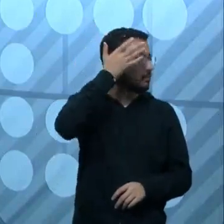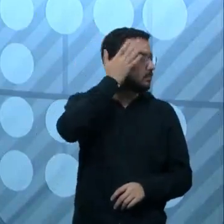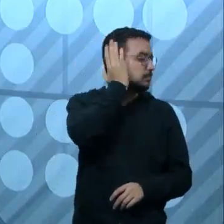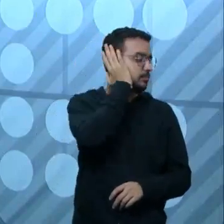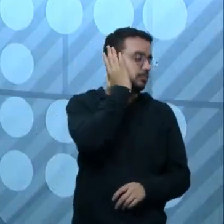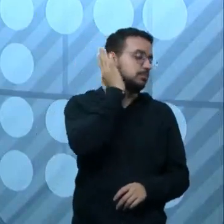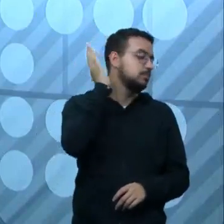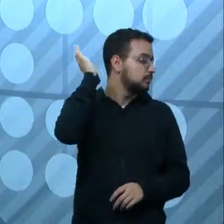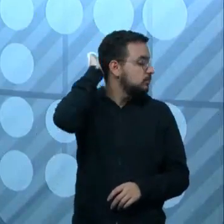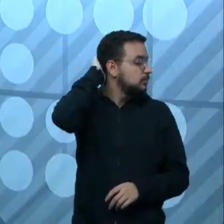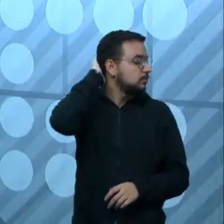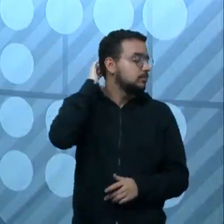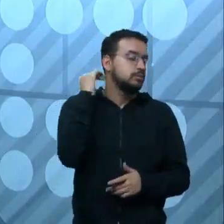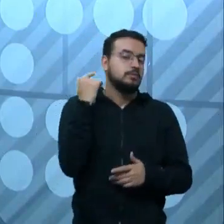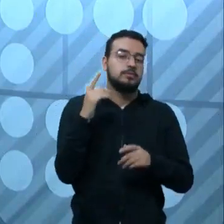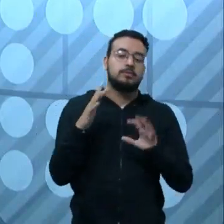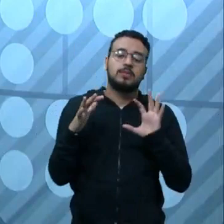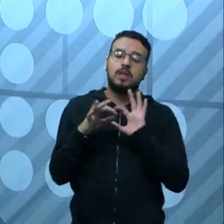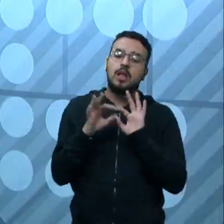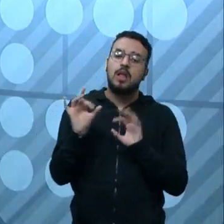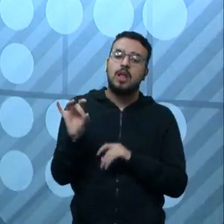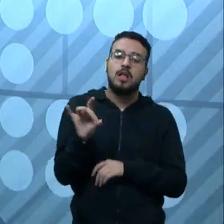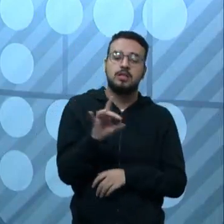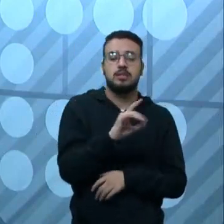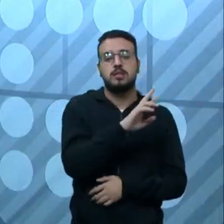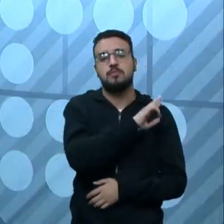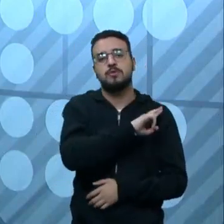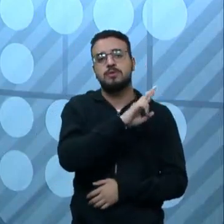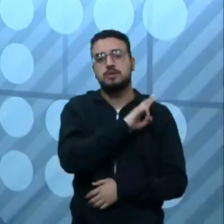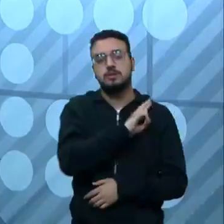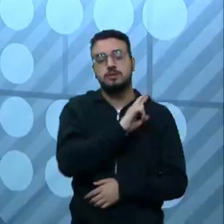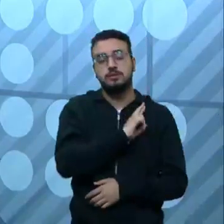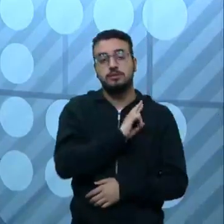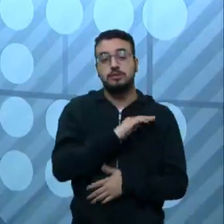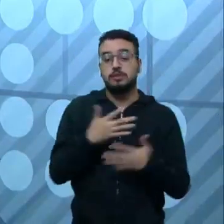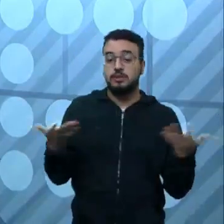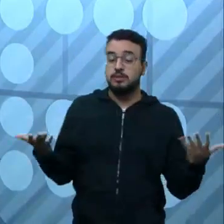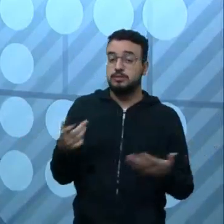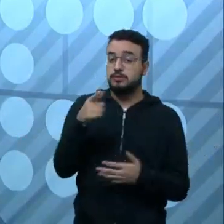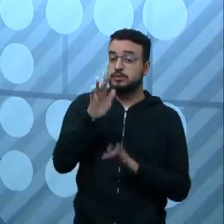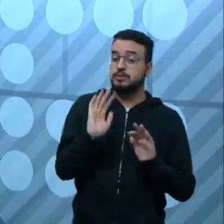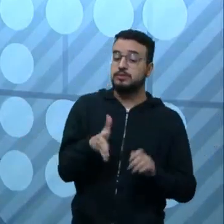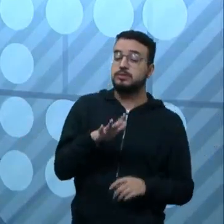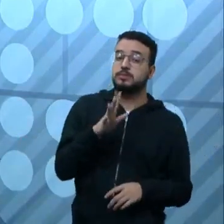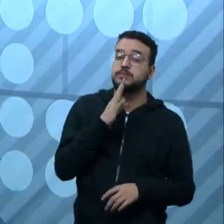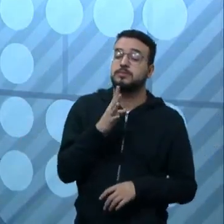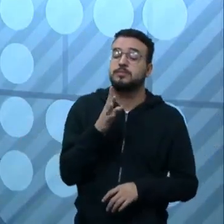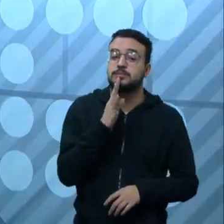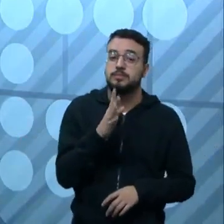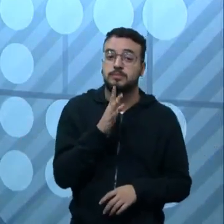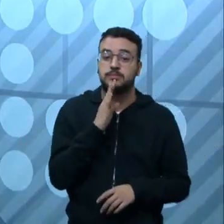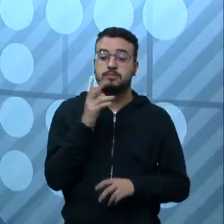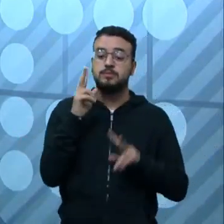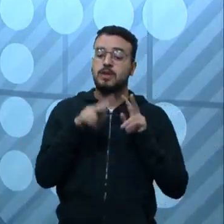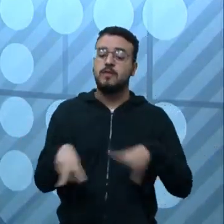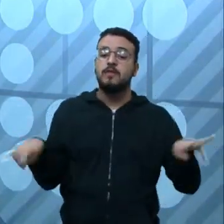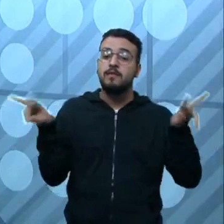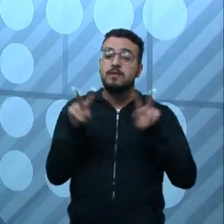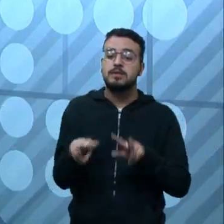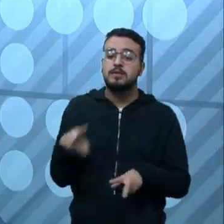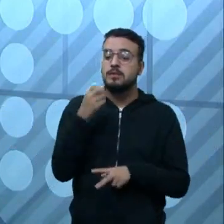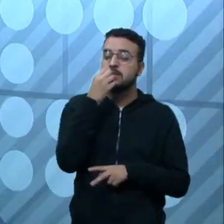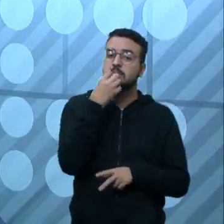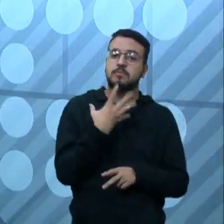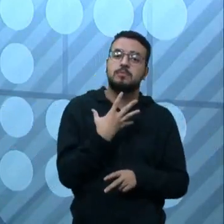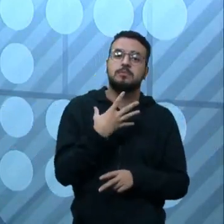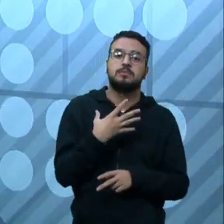do que cada um está relacionado, a função de cada um. Então agora você já conhece uma visão assim boa,